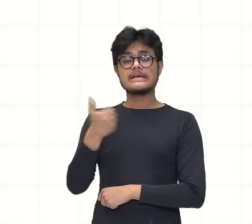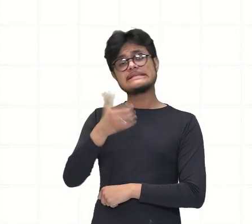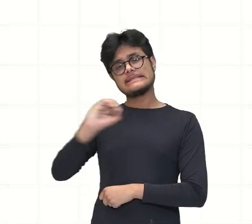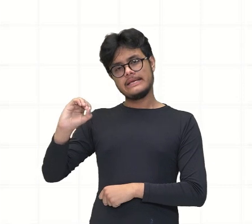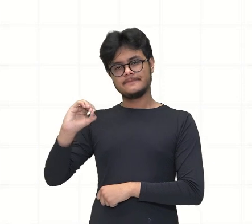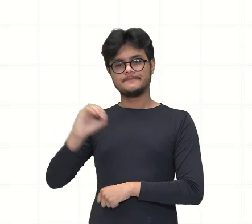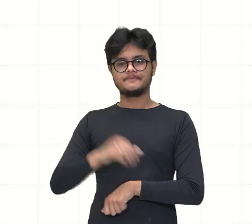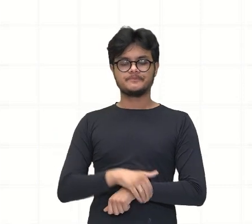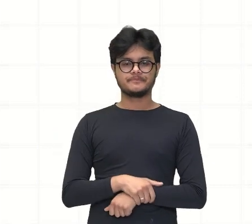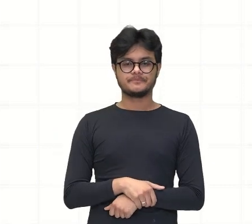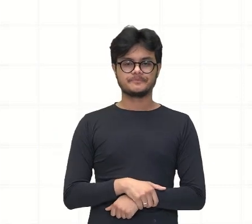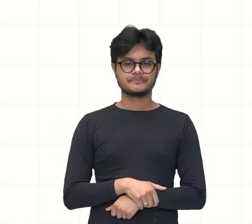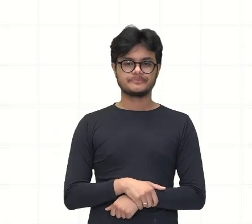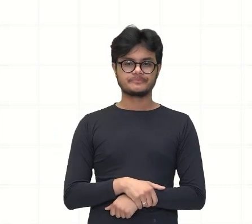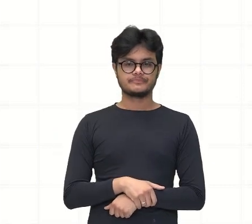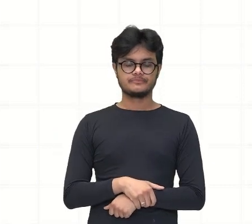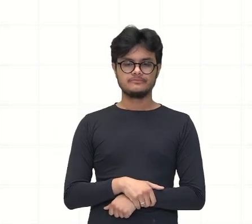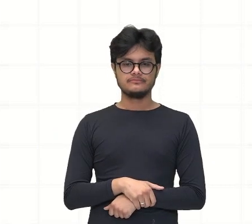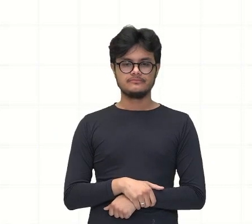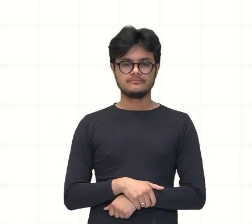100. Beleza?